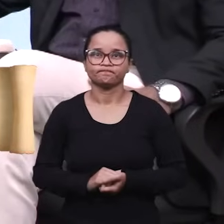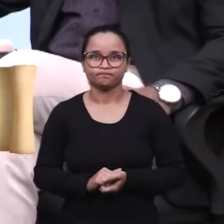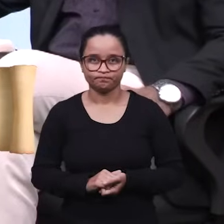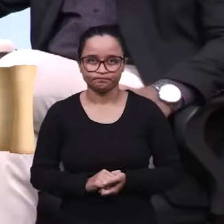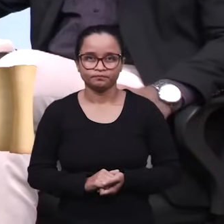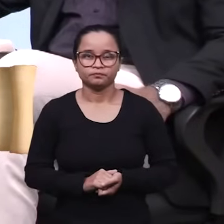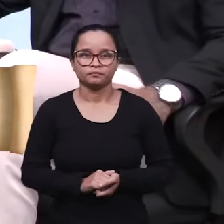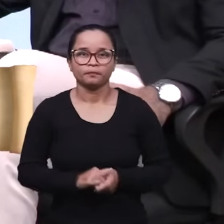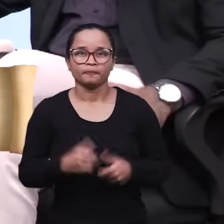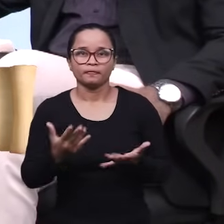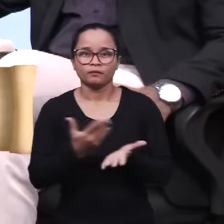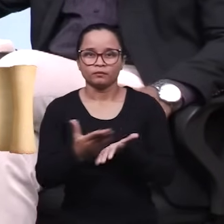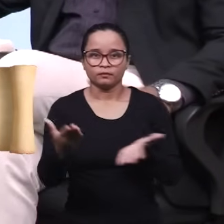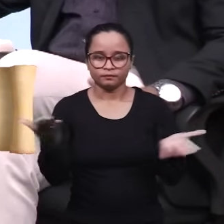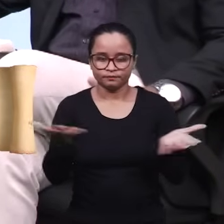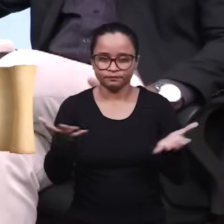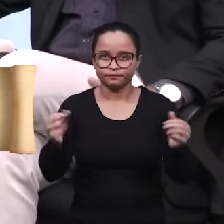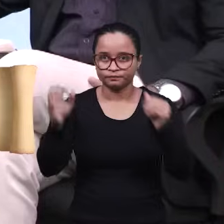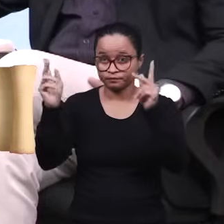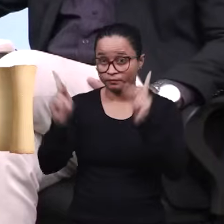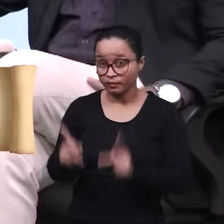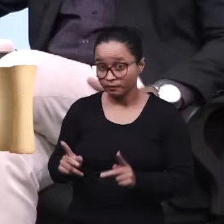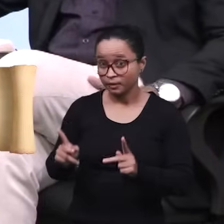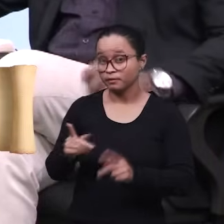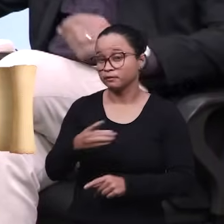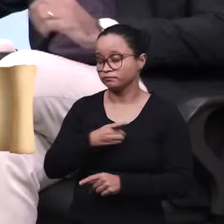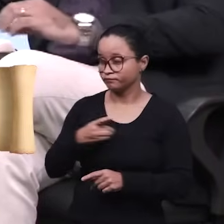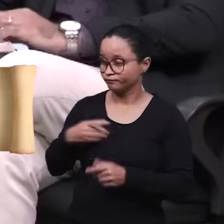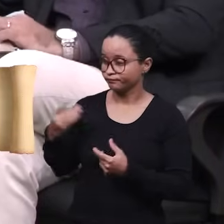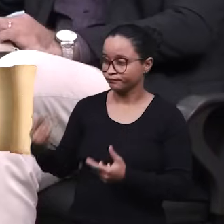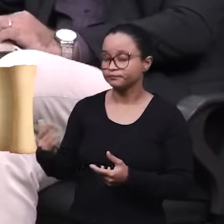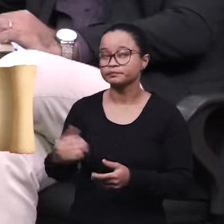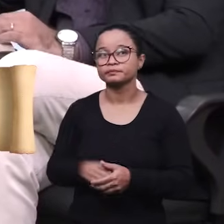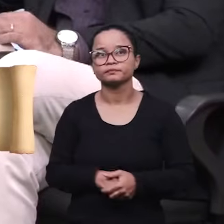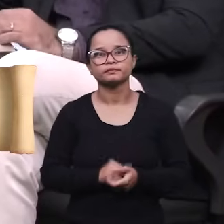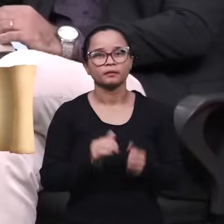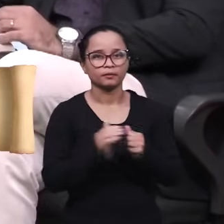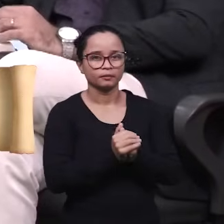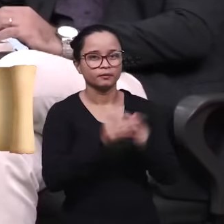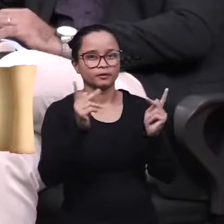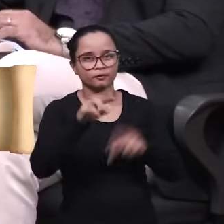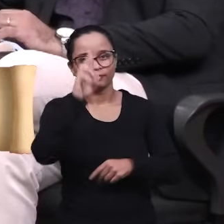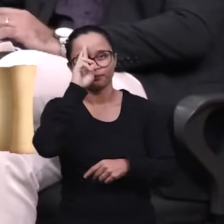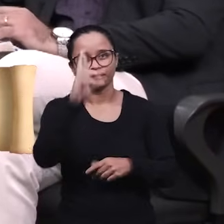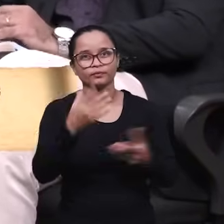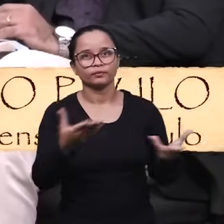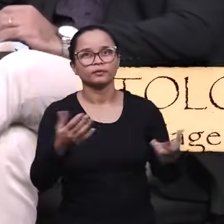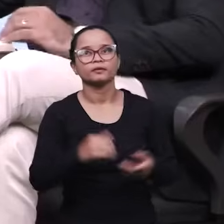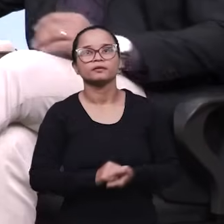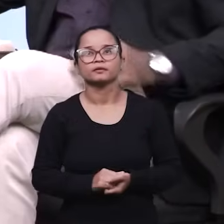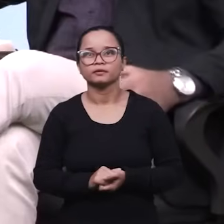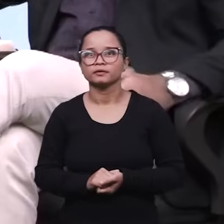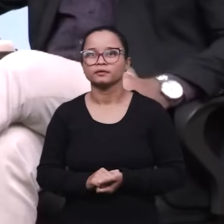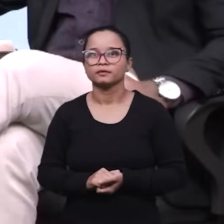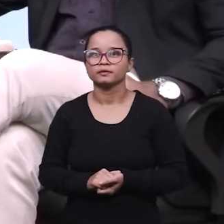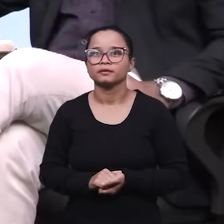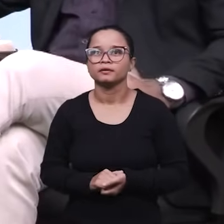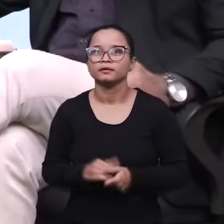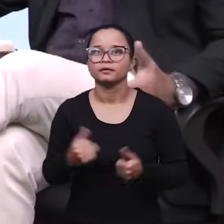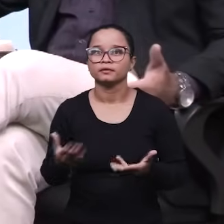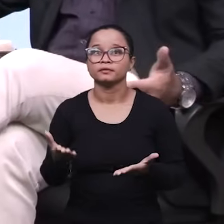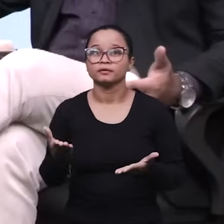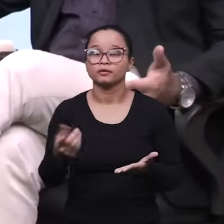Então, vamos dar início. Pai Senhor Vinícius, mais uma vez. Amém. Pai do Senhor. Passar para ti aí a palavra. Vamos